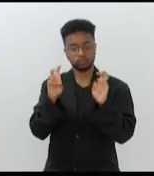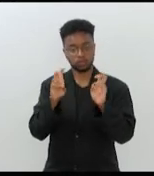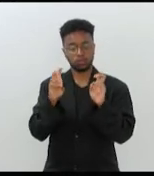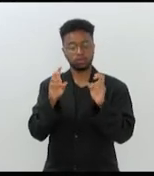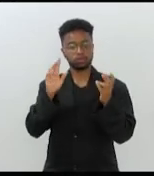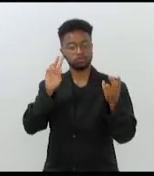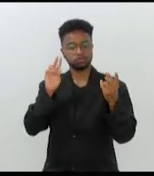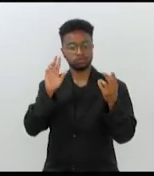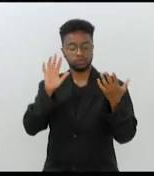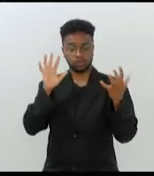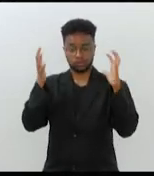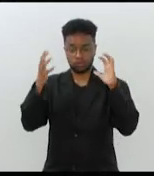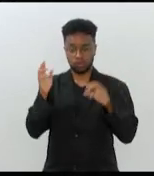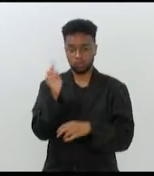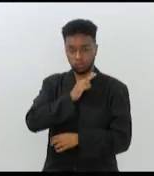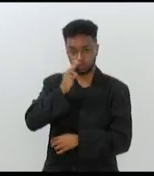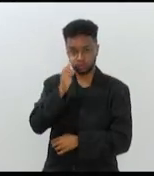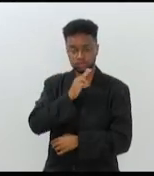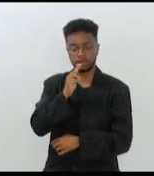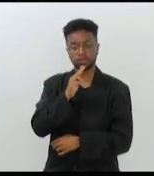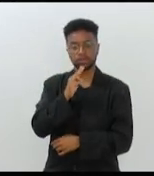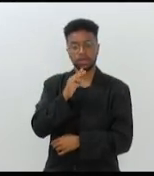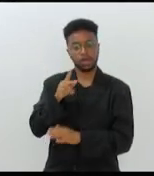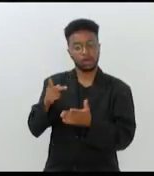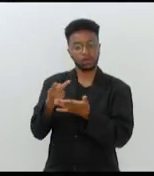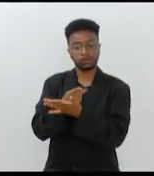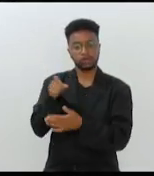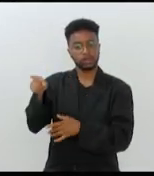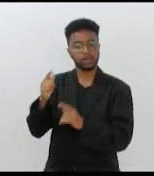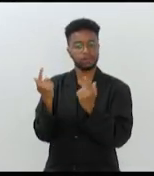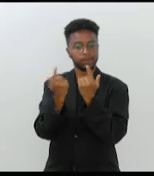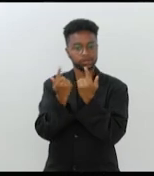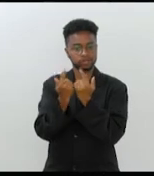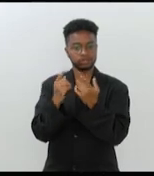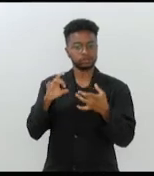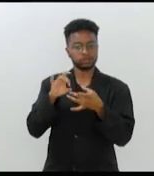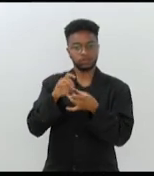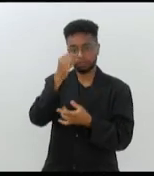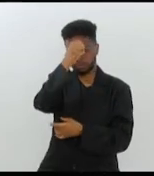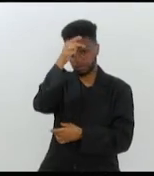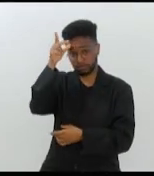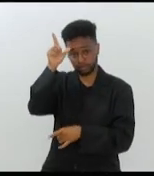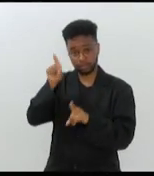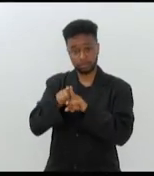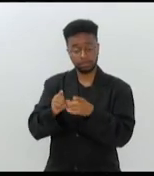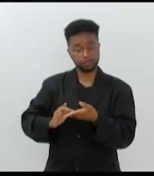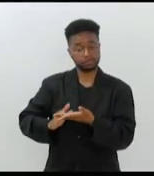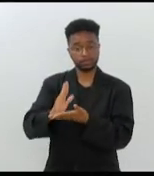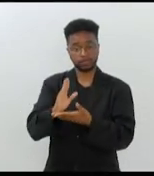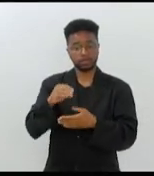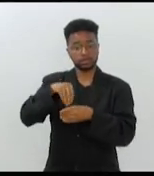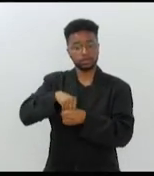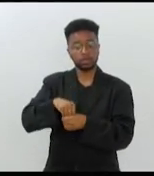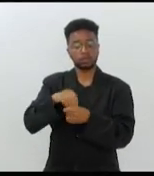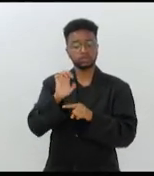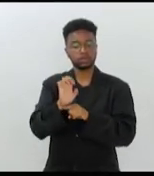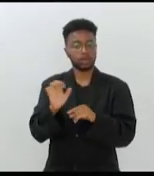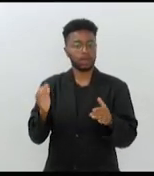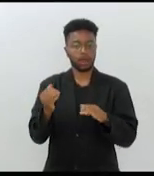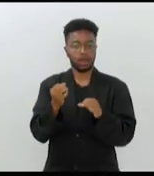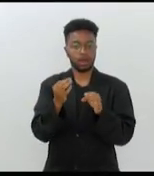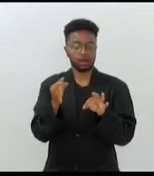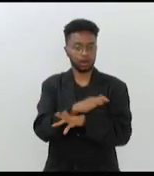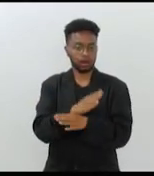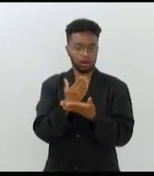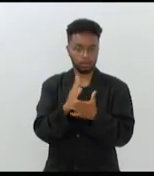emergência, exarado em Magé pelo prefeito e homologado em sede estadual, cessou. E